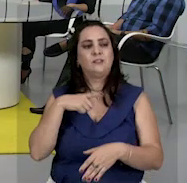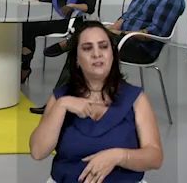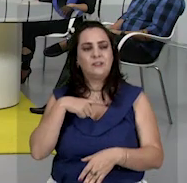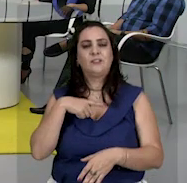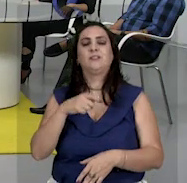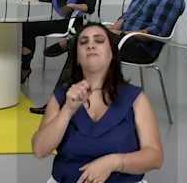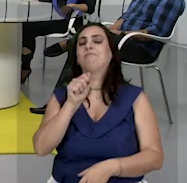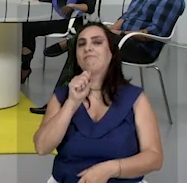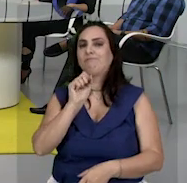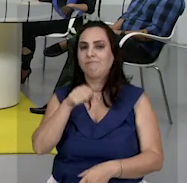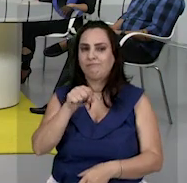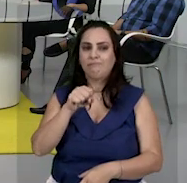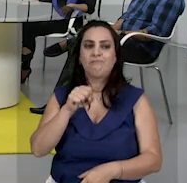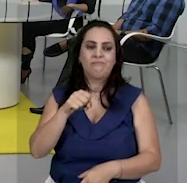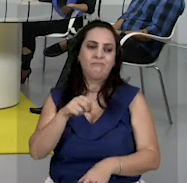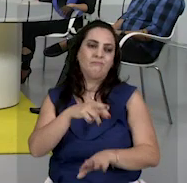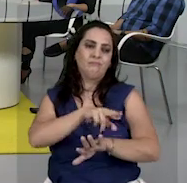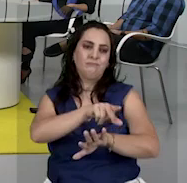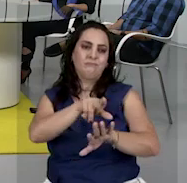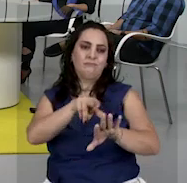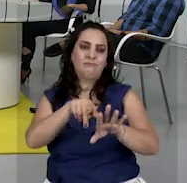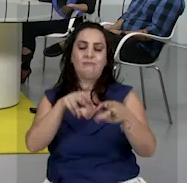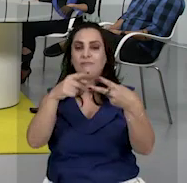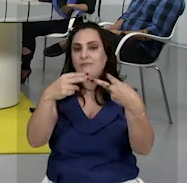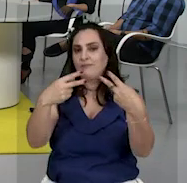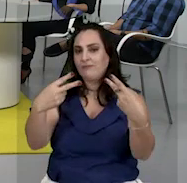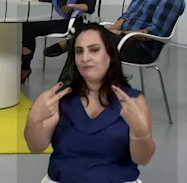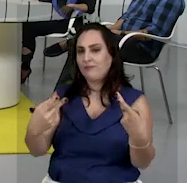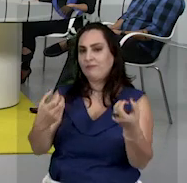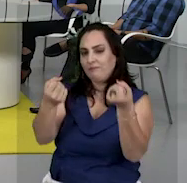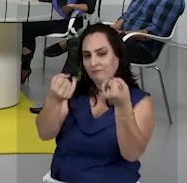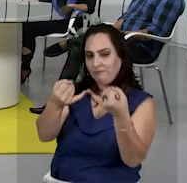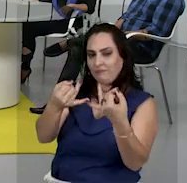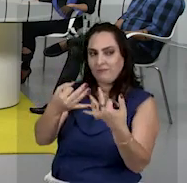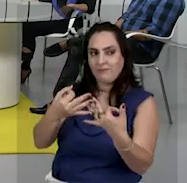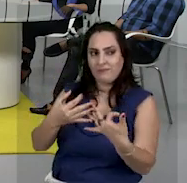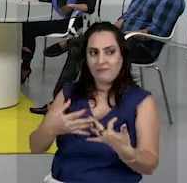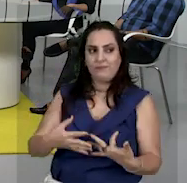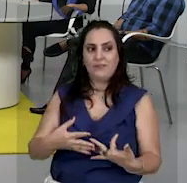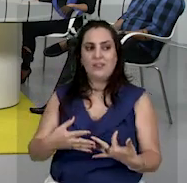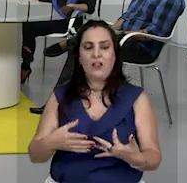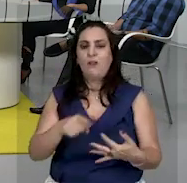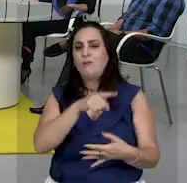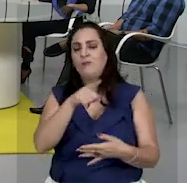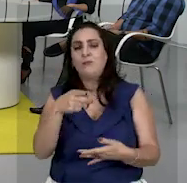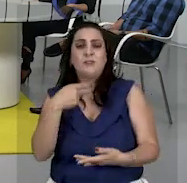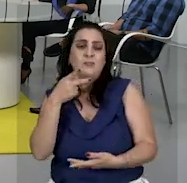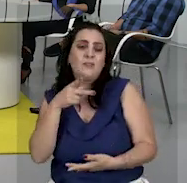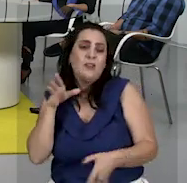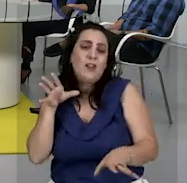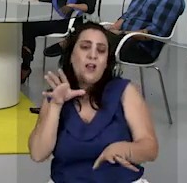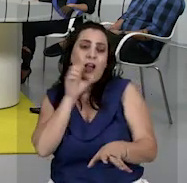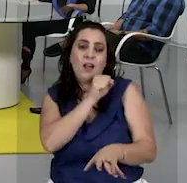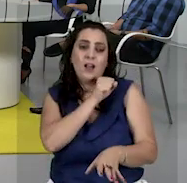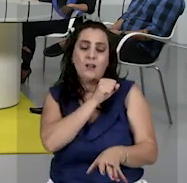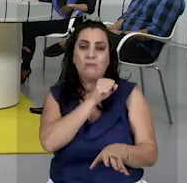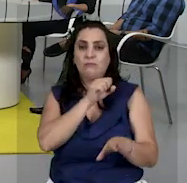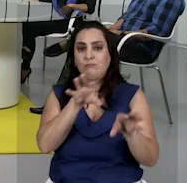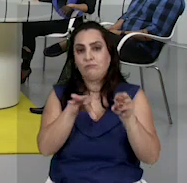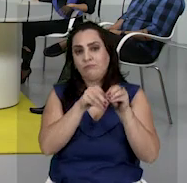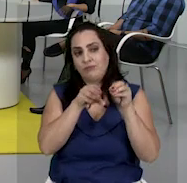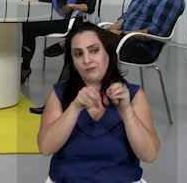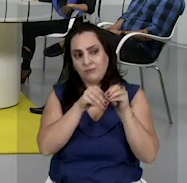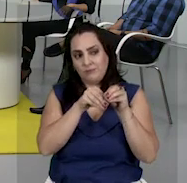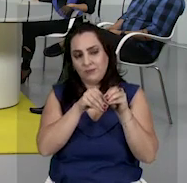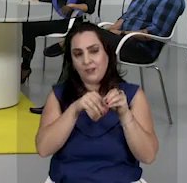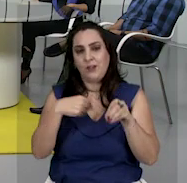falar sobre a escola inclusiva e bilíngue. Vocês deram falaram rapidamente. O nosso